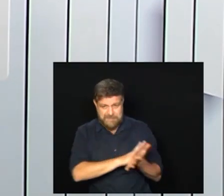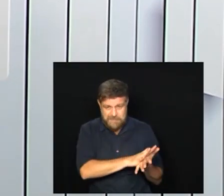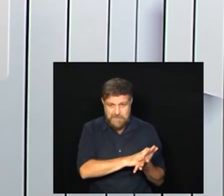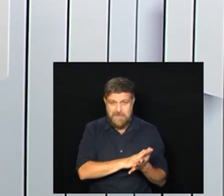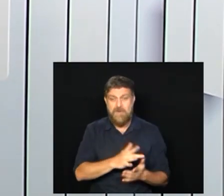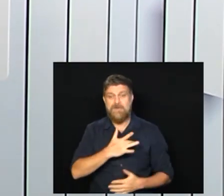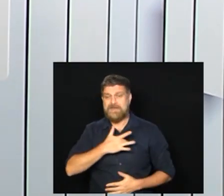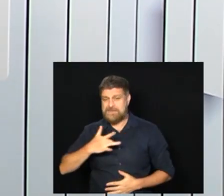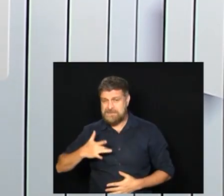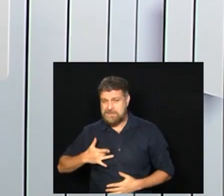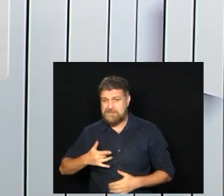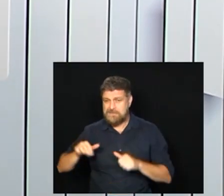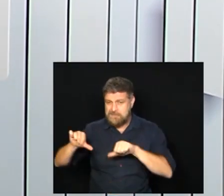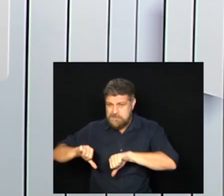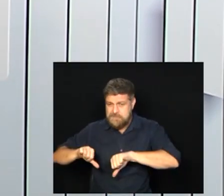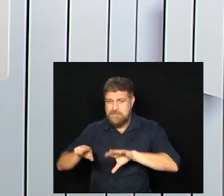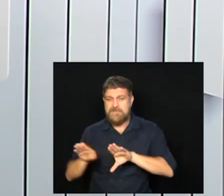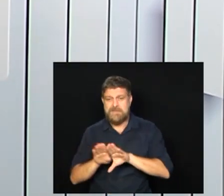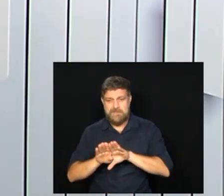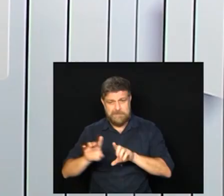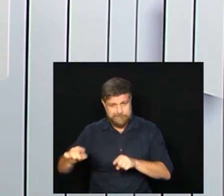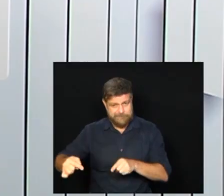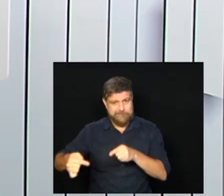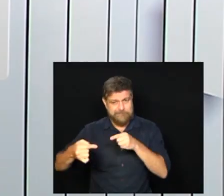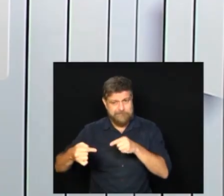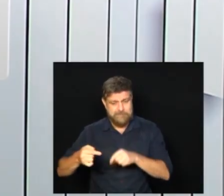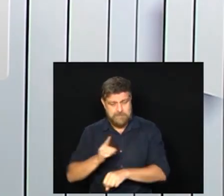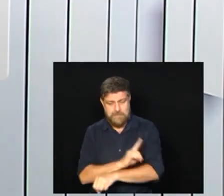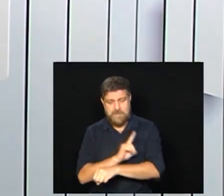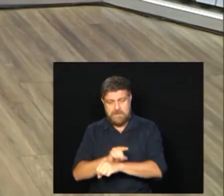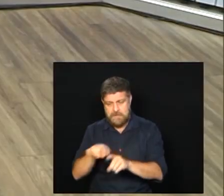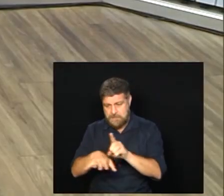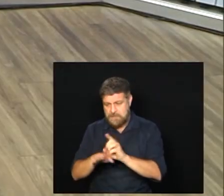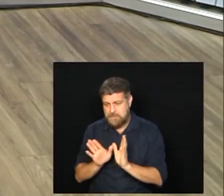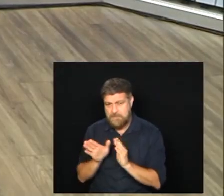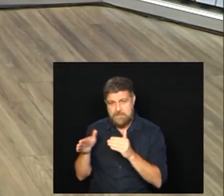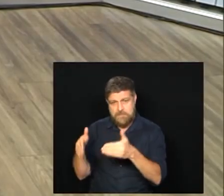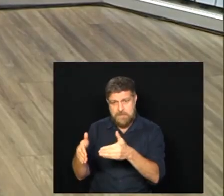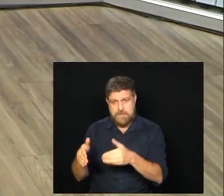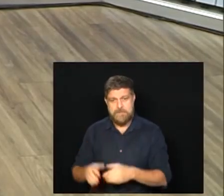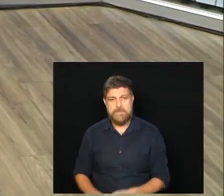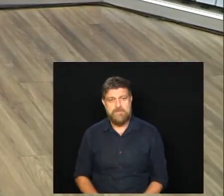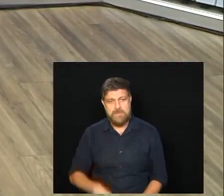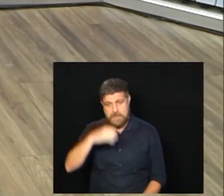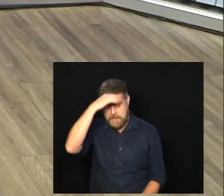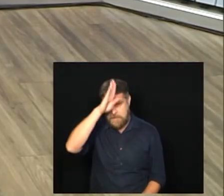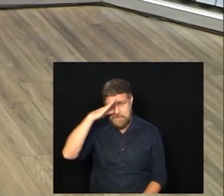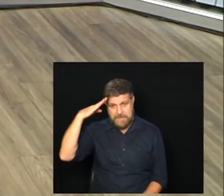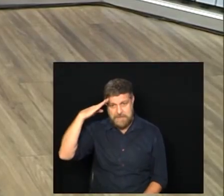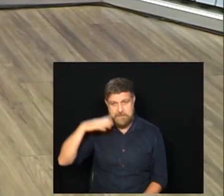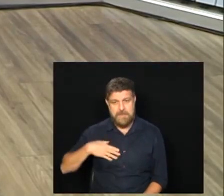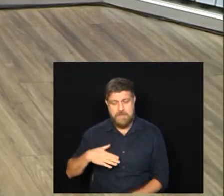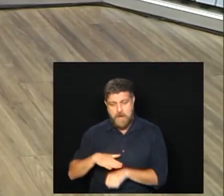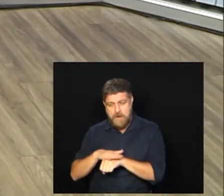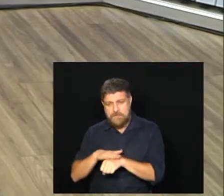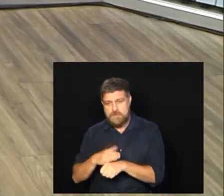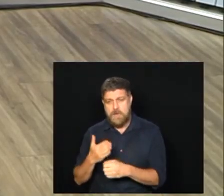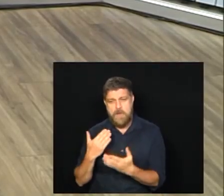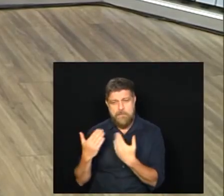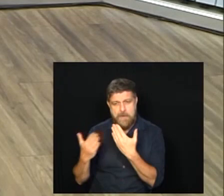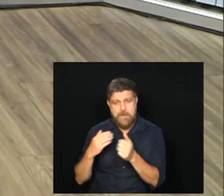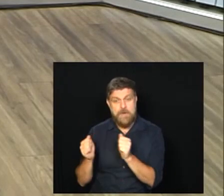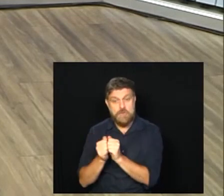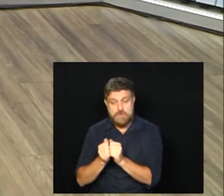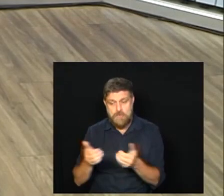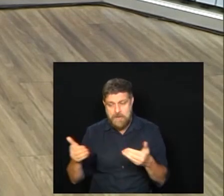na saúde, tem sido um dos focos do departamento. A nossa repórter Mariana Meira conta tudo pra gente a partir